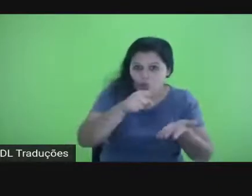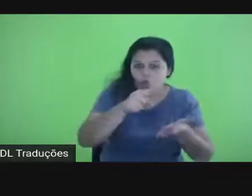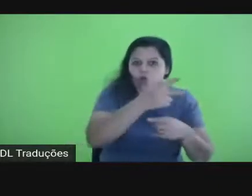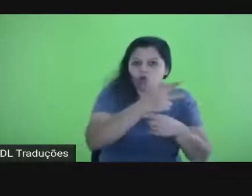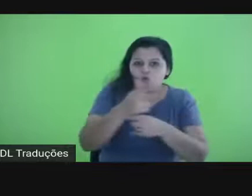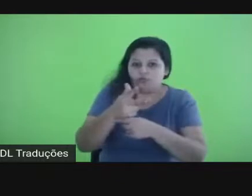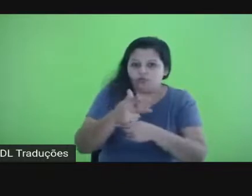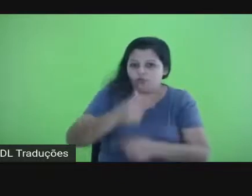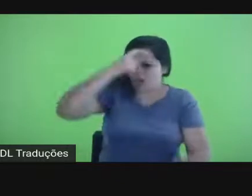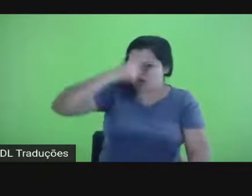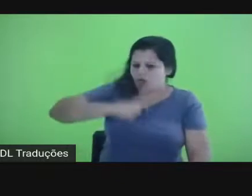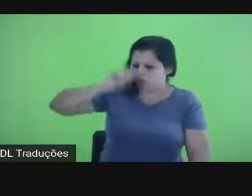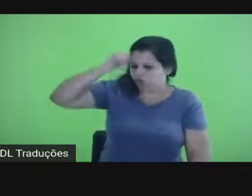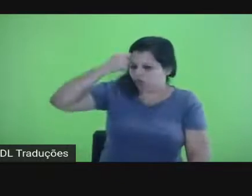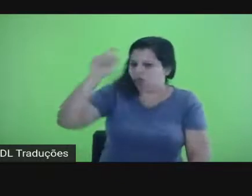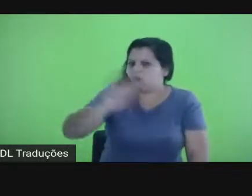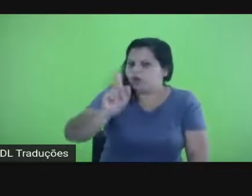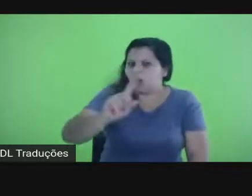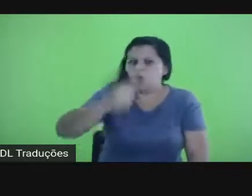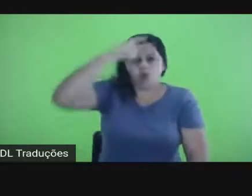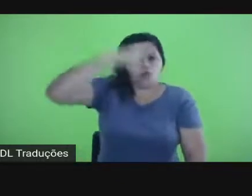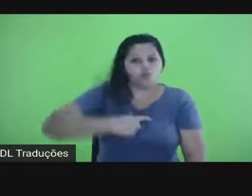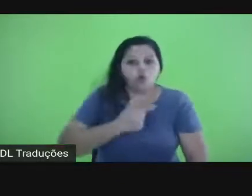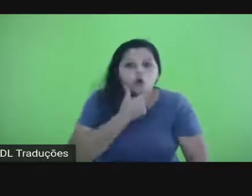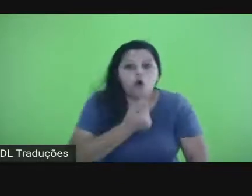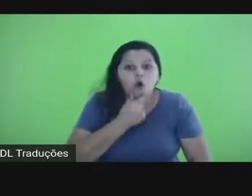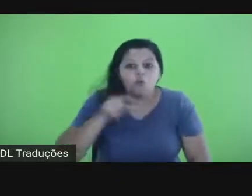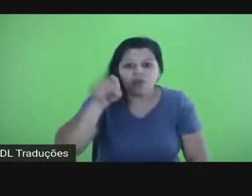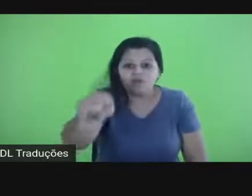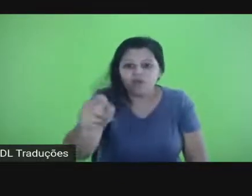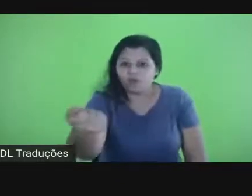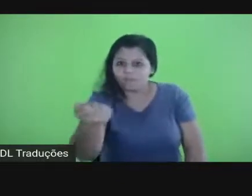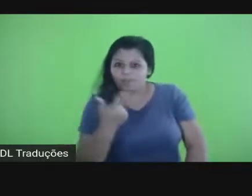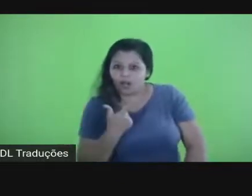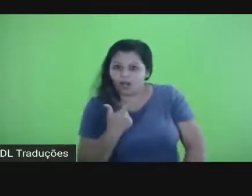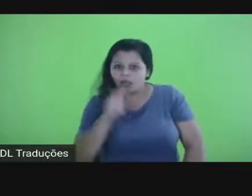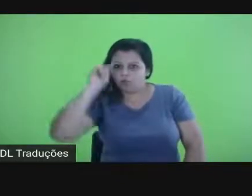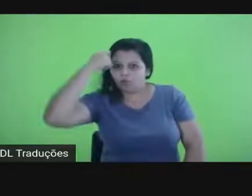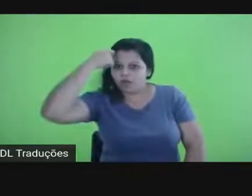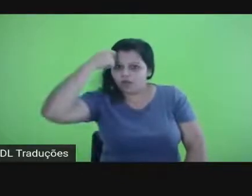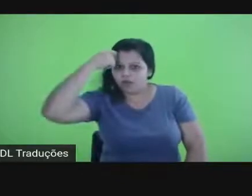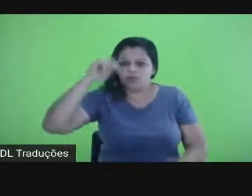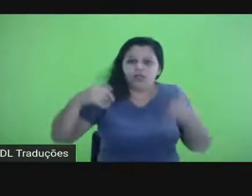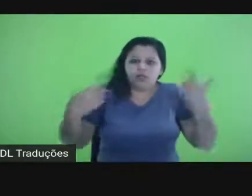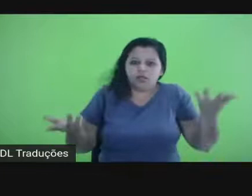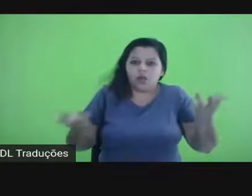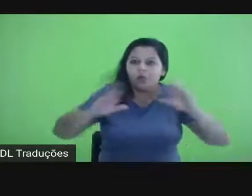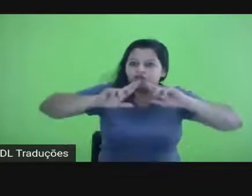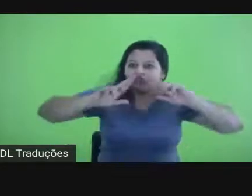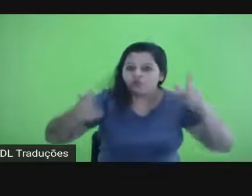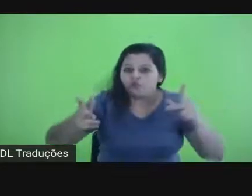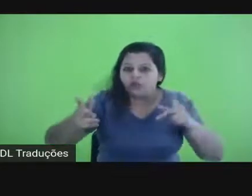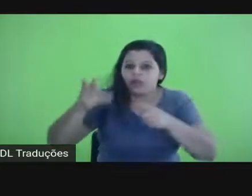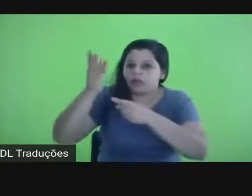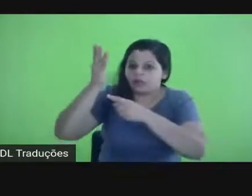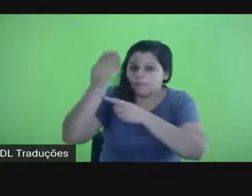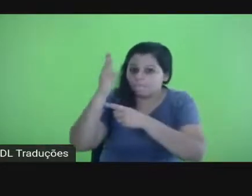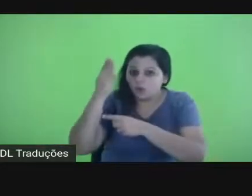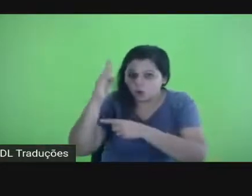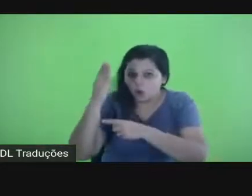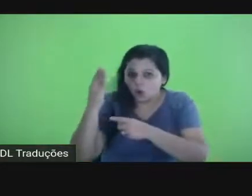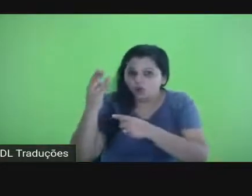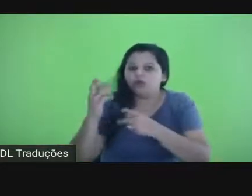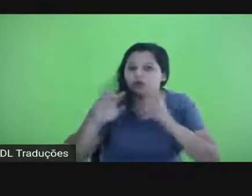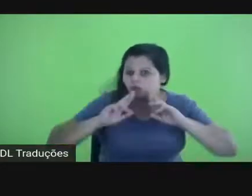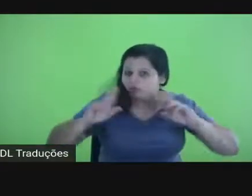você disse que eu sou negro. Então, você pontuou, através da minha diferença biológica, da diferença biológica que eu tenho em relação a você,